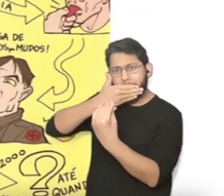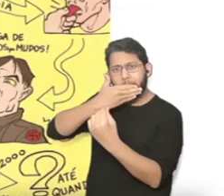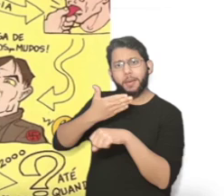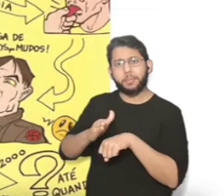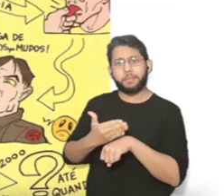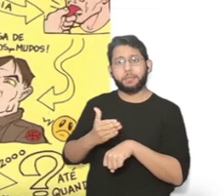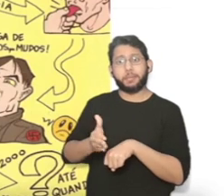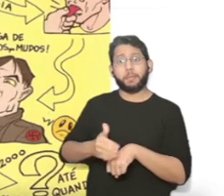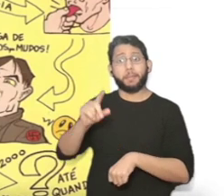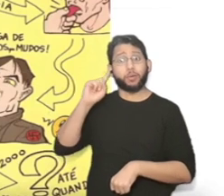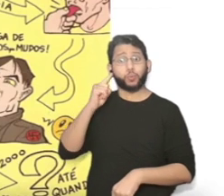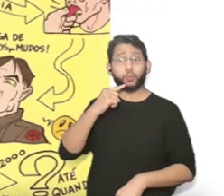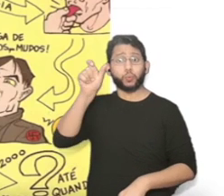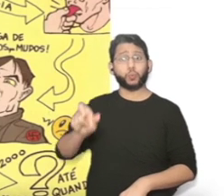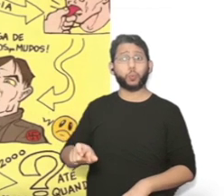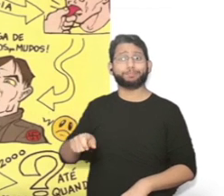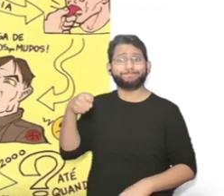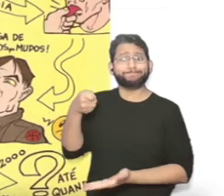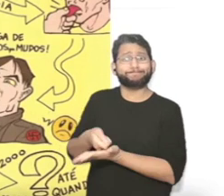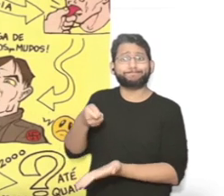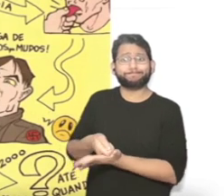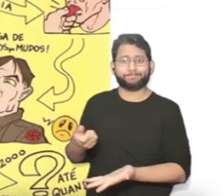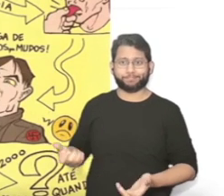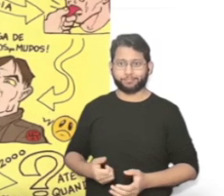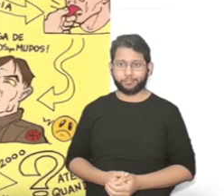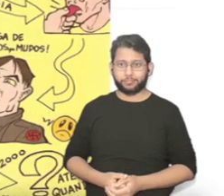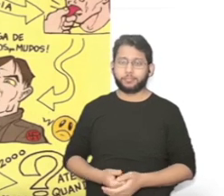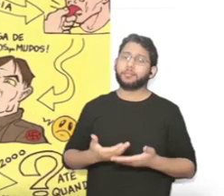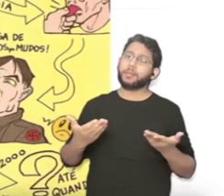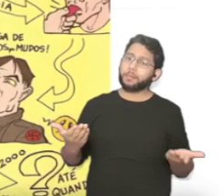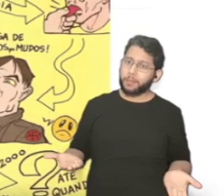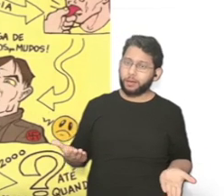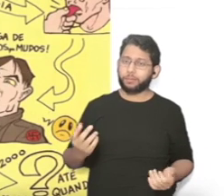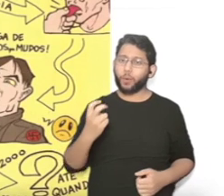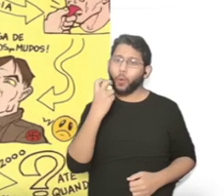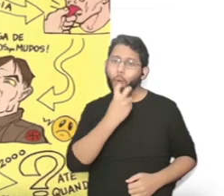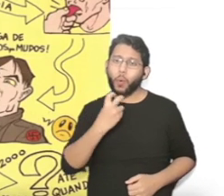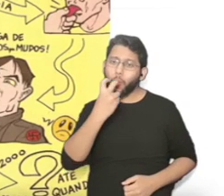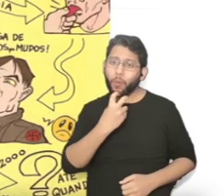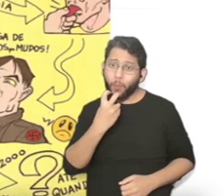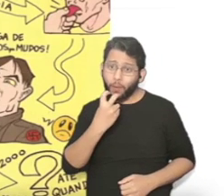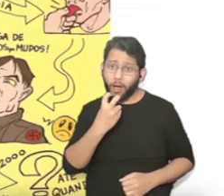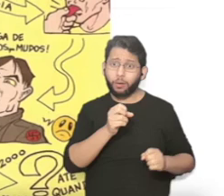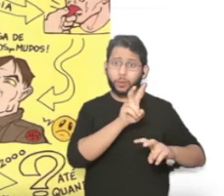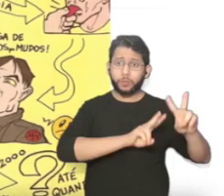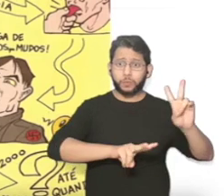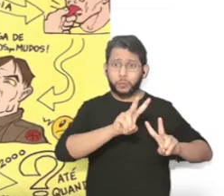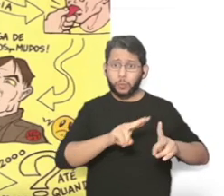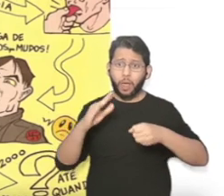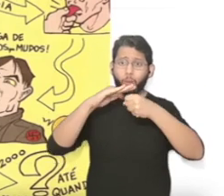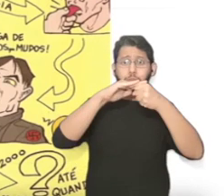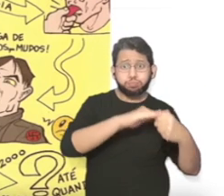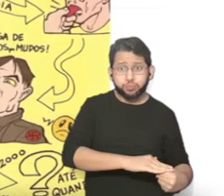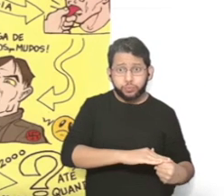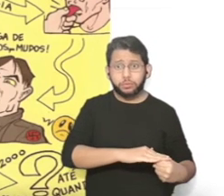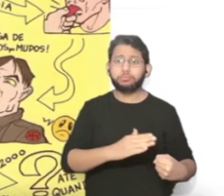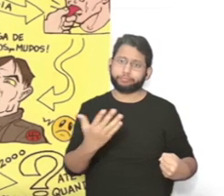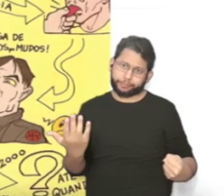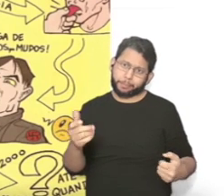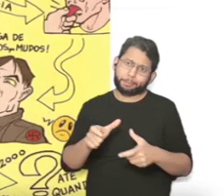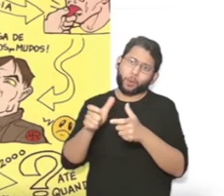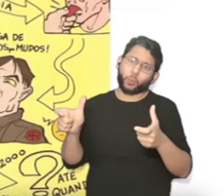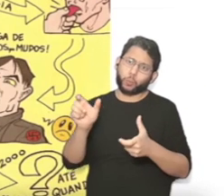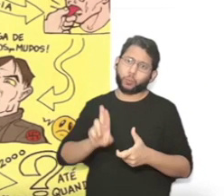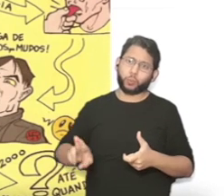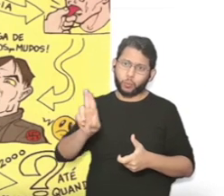surdez. Esse movimento ou essa conquista do método oral sobre o método visual, como era entendido o